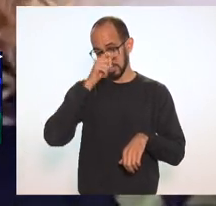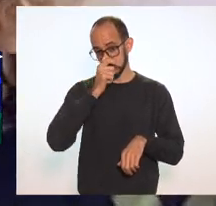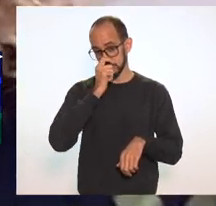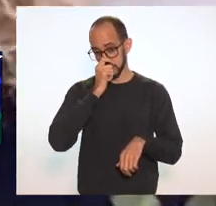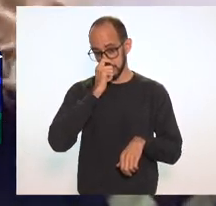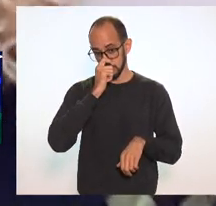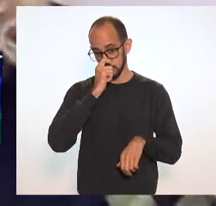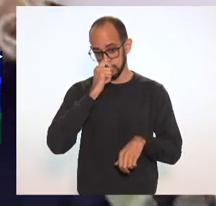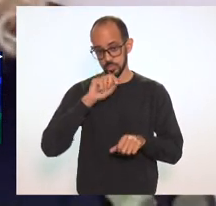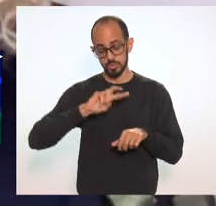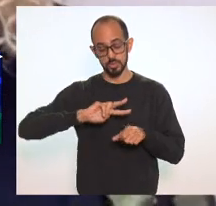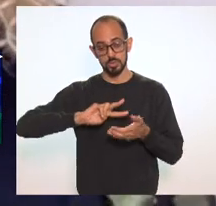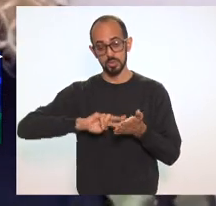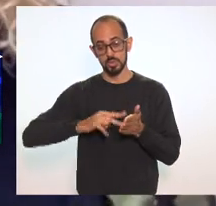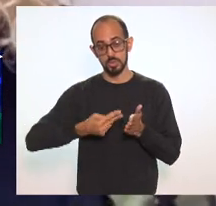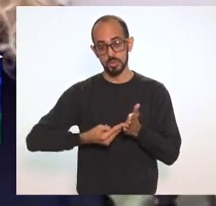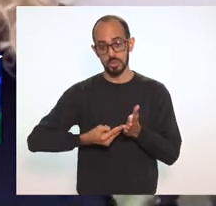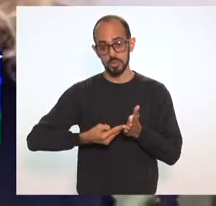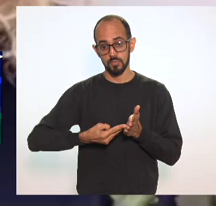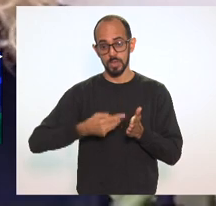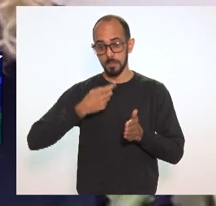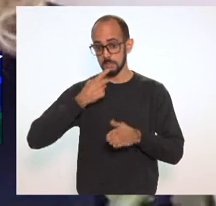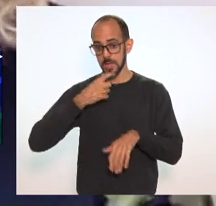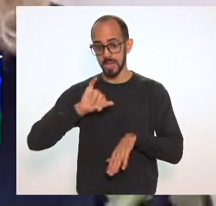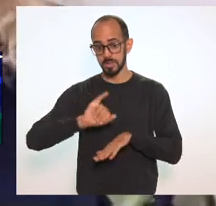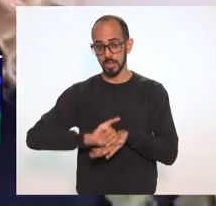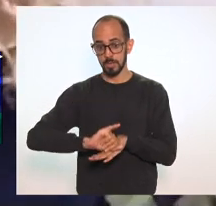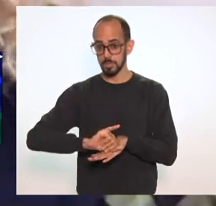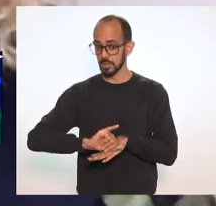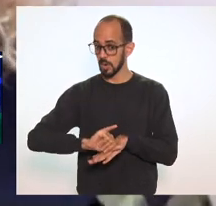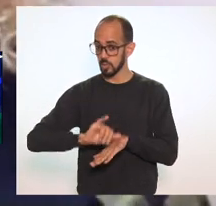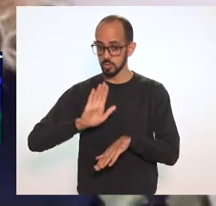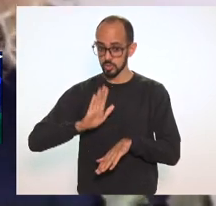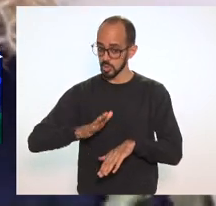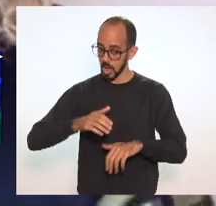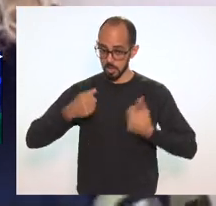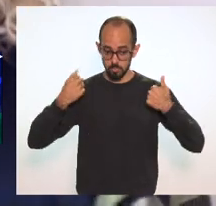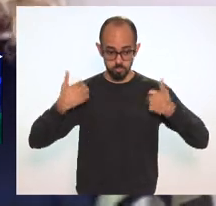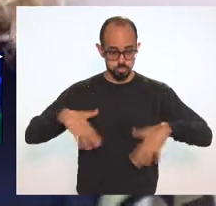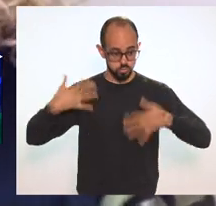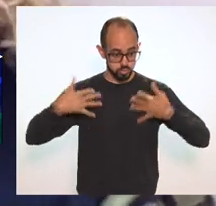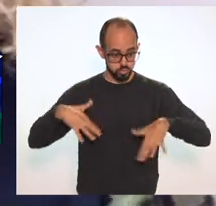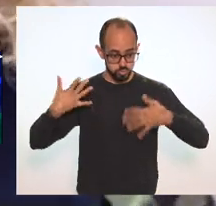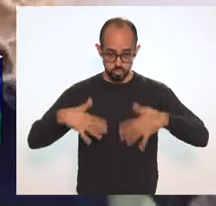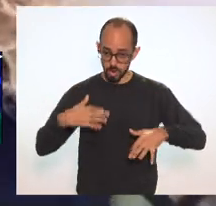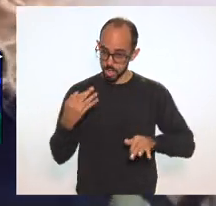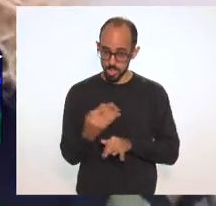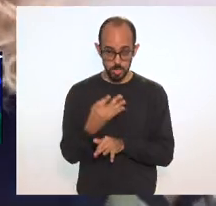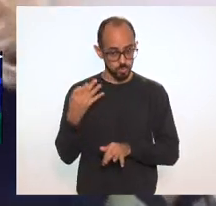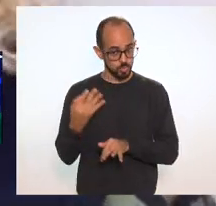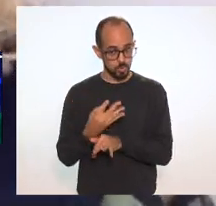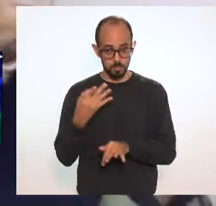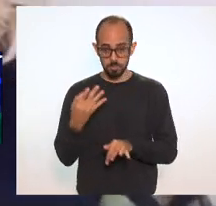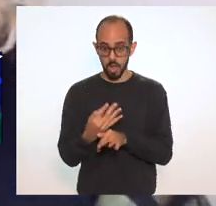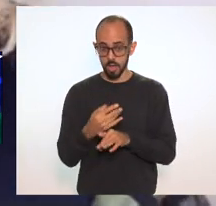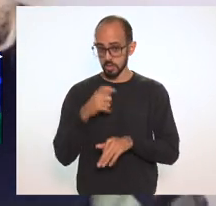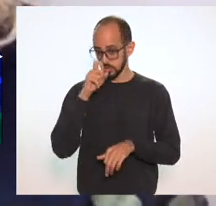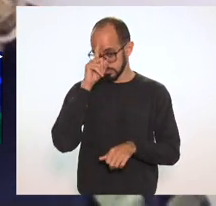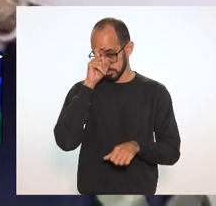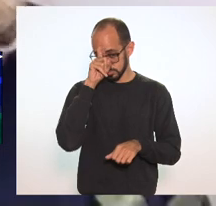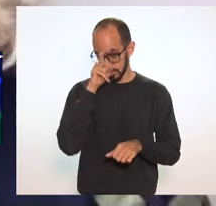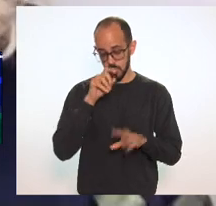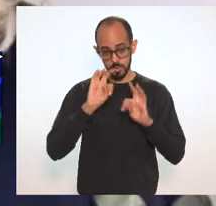com lápis ada com uma capital completamente sobrecarregada e existe o interior em pleno